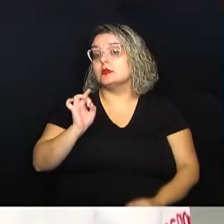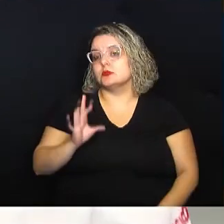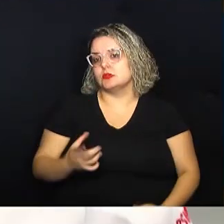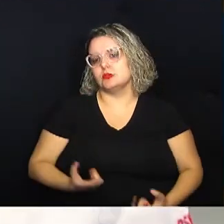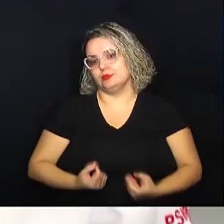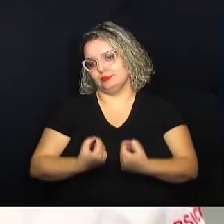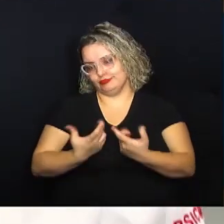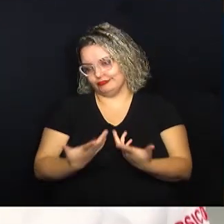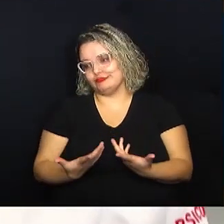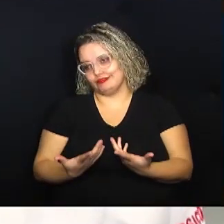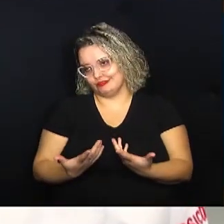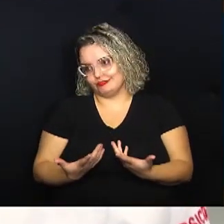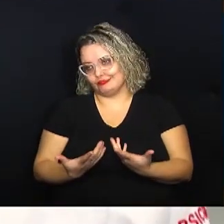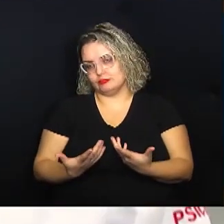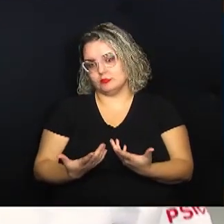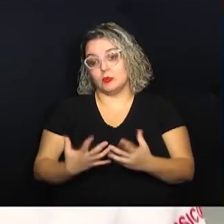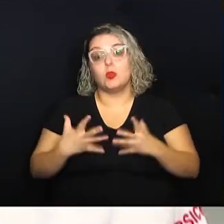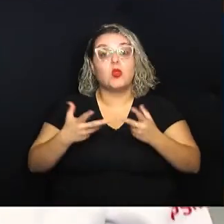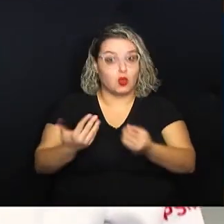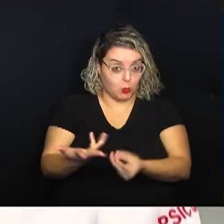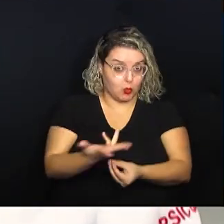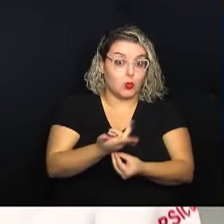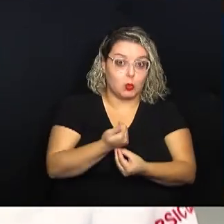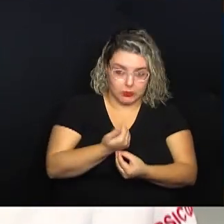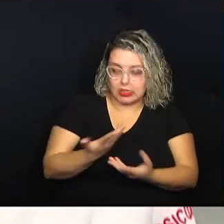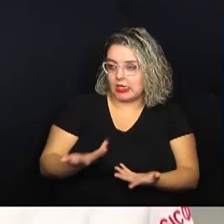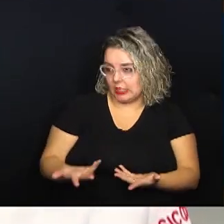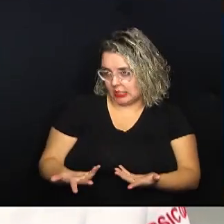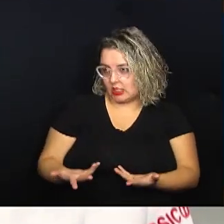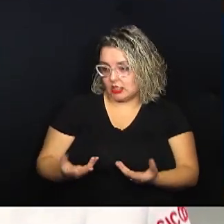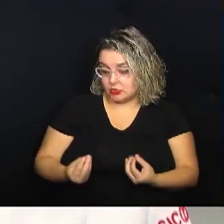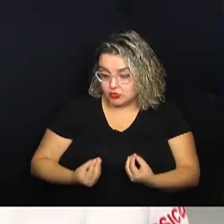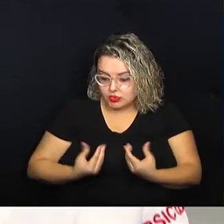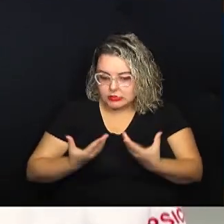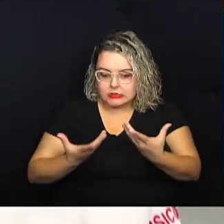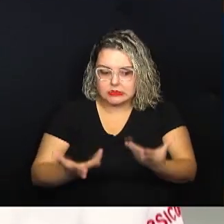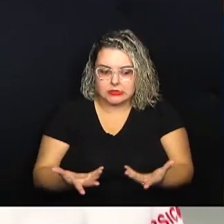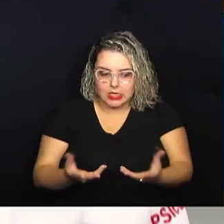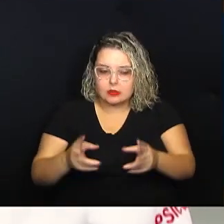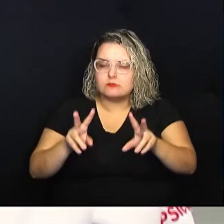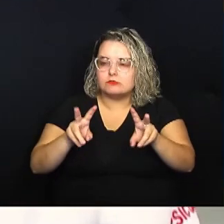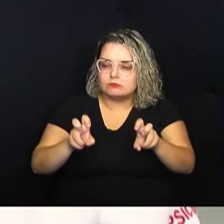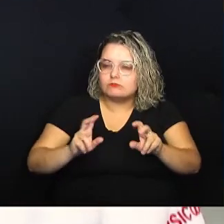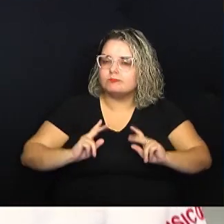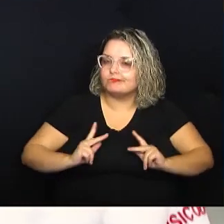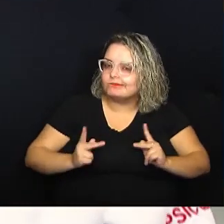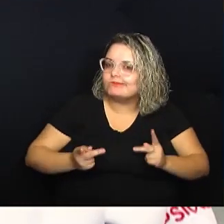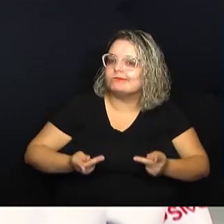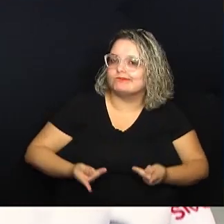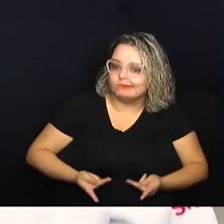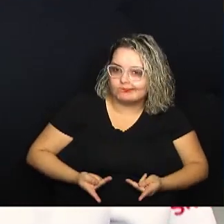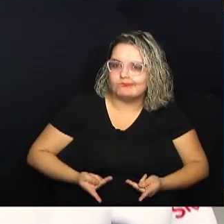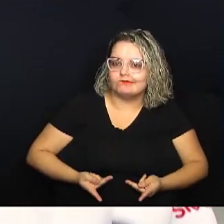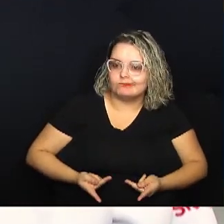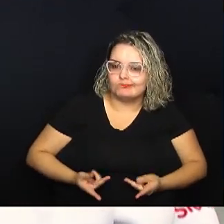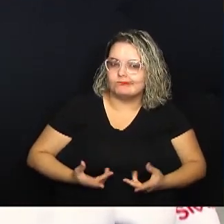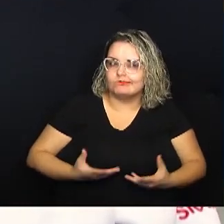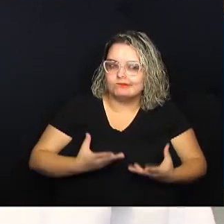câncer. Como toda arte, né, ela traz uma questão humana muito,